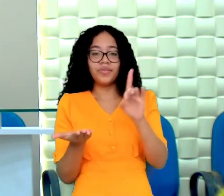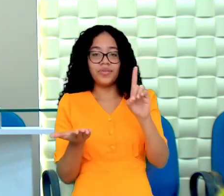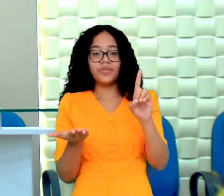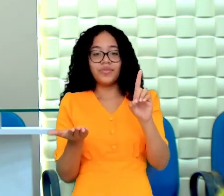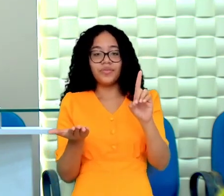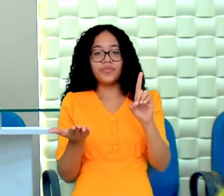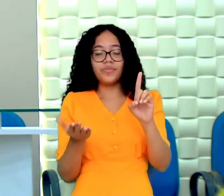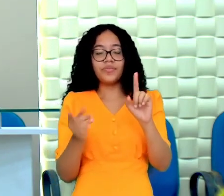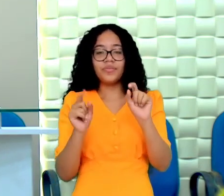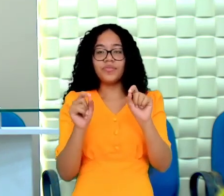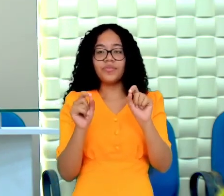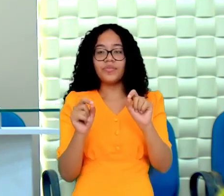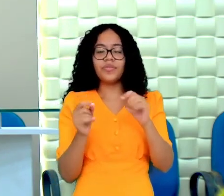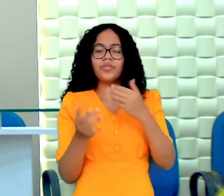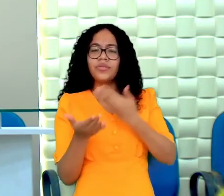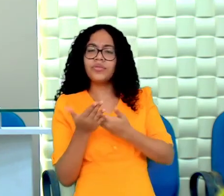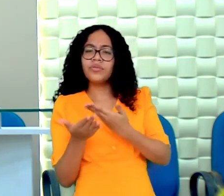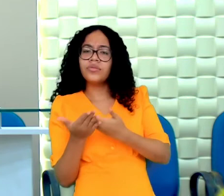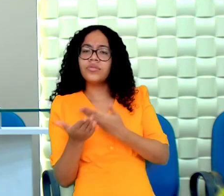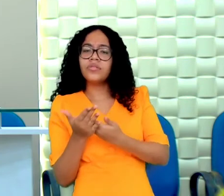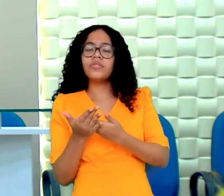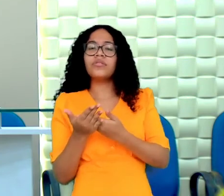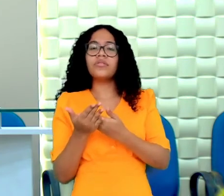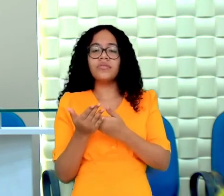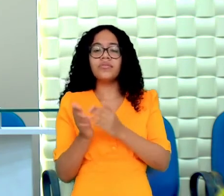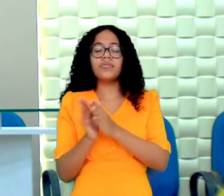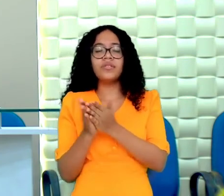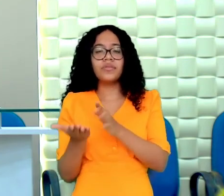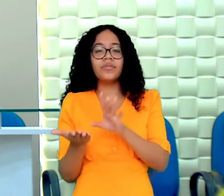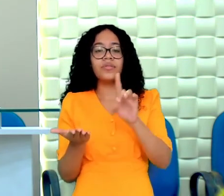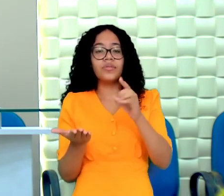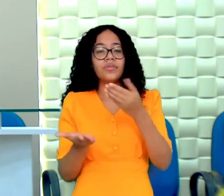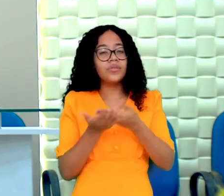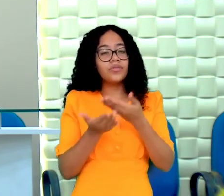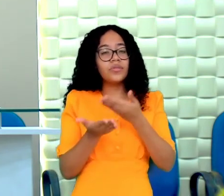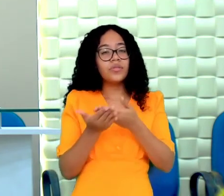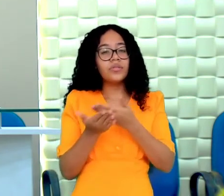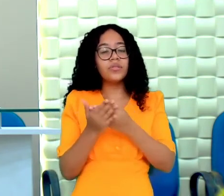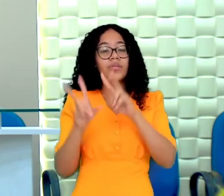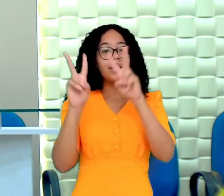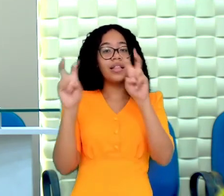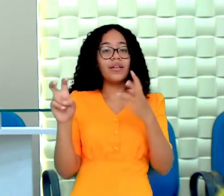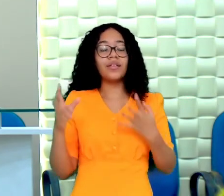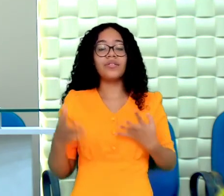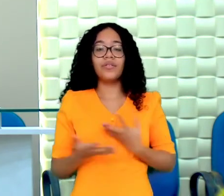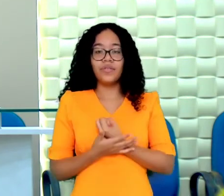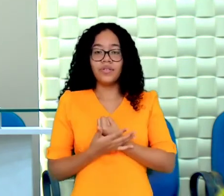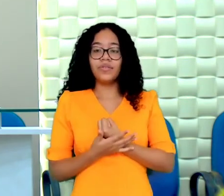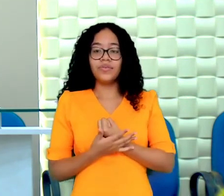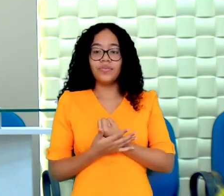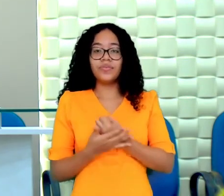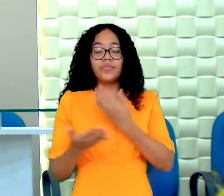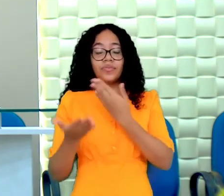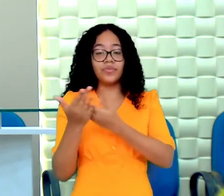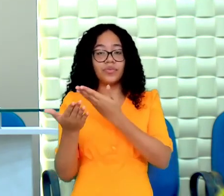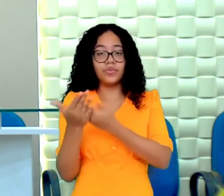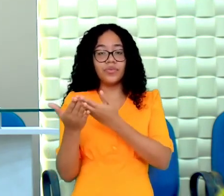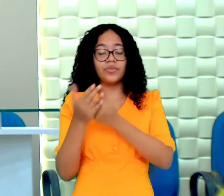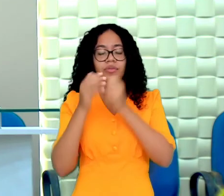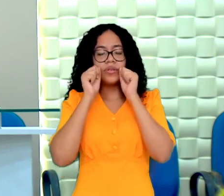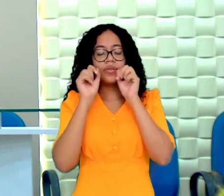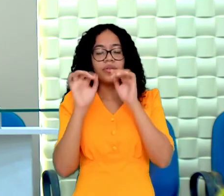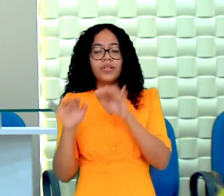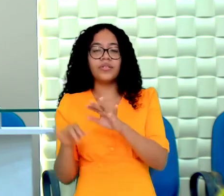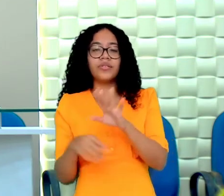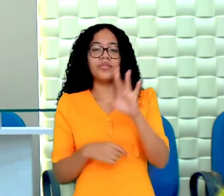fazendo um discipulado, estudando a palavra, estudando sobre a salvação, estudando sobre as bênçãos de